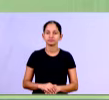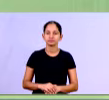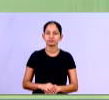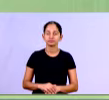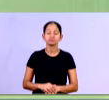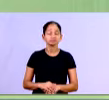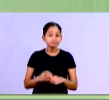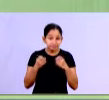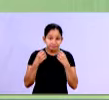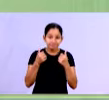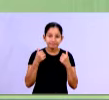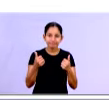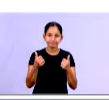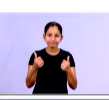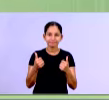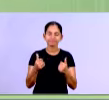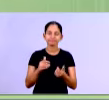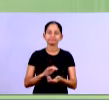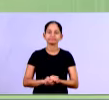Muito bem.